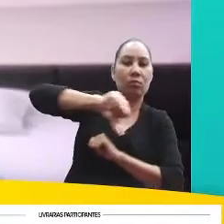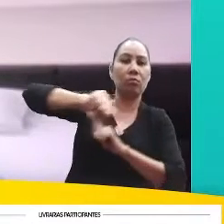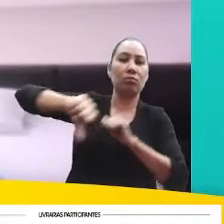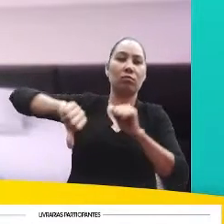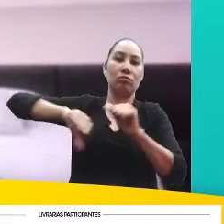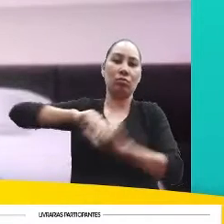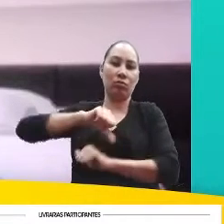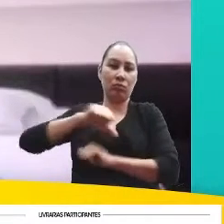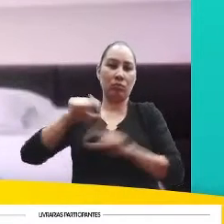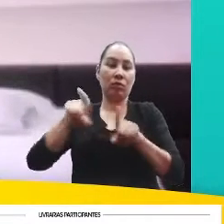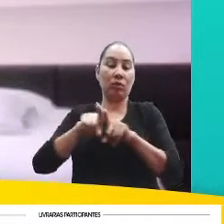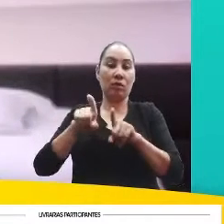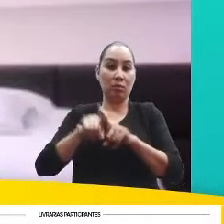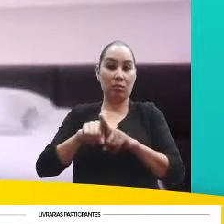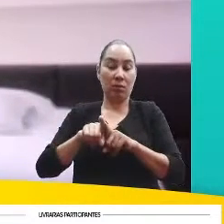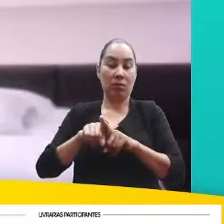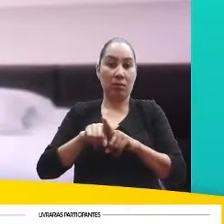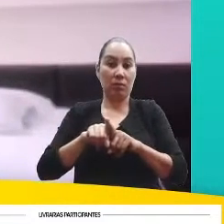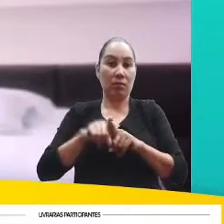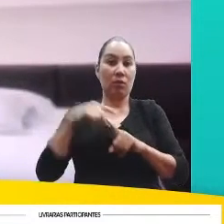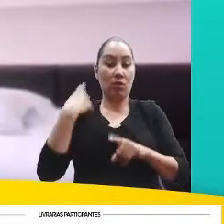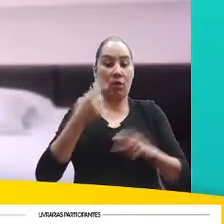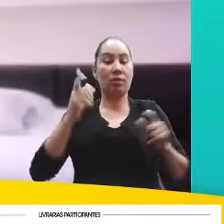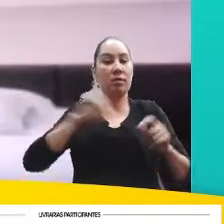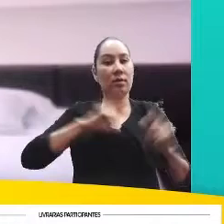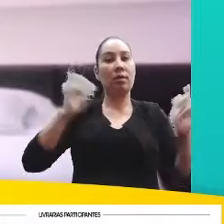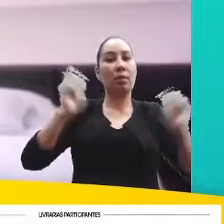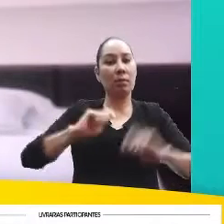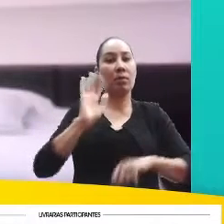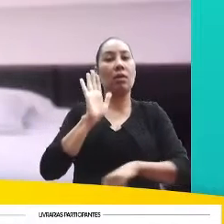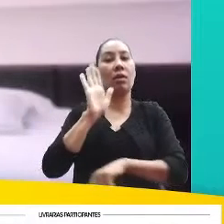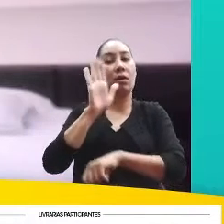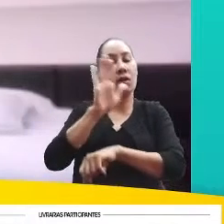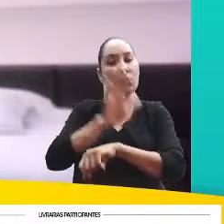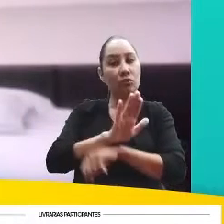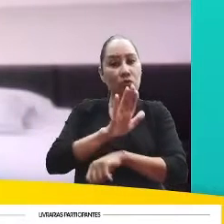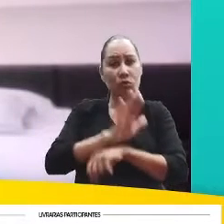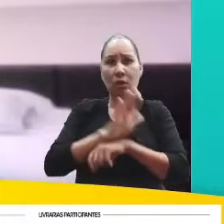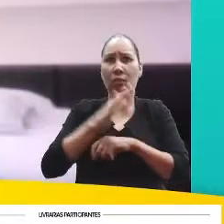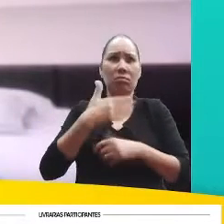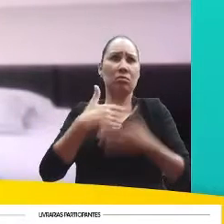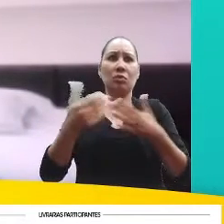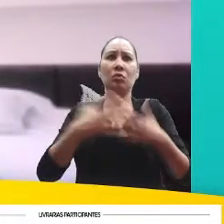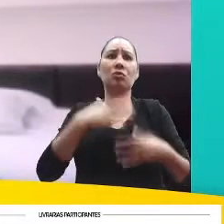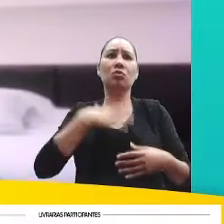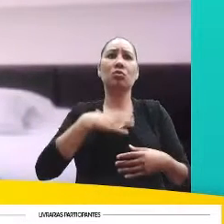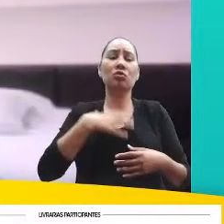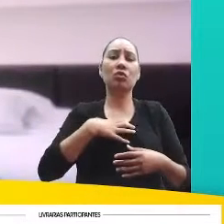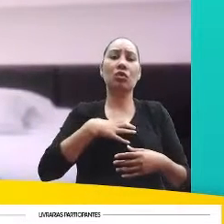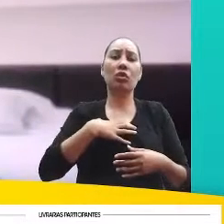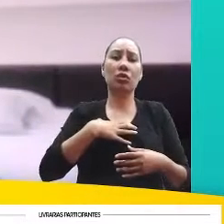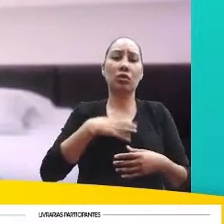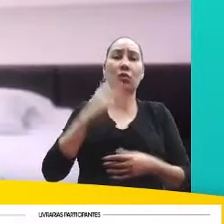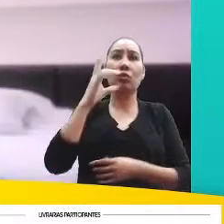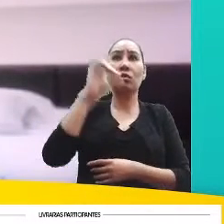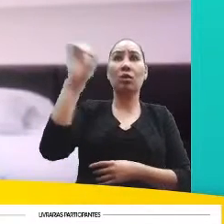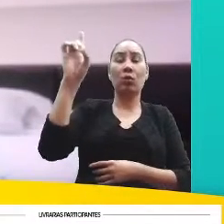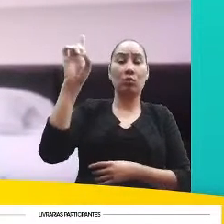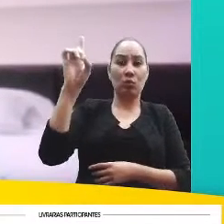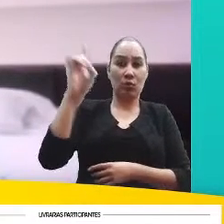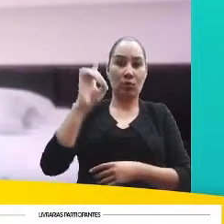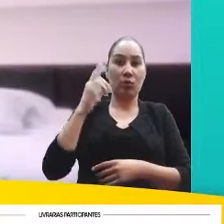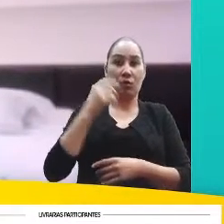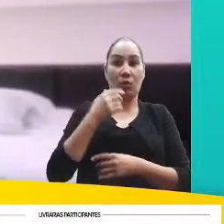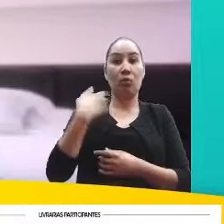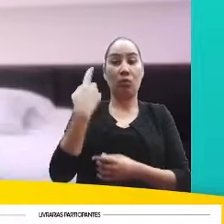momento de dores superlativas, nós somos capazes de ajudar de alguma forma o Cristo na obra dele. E essa talvez